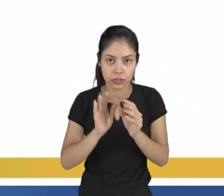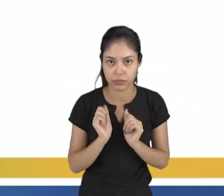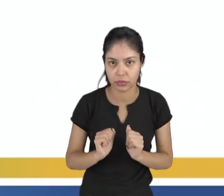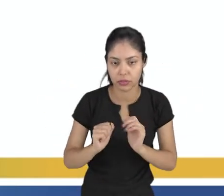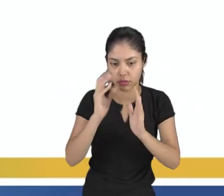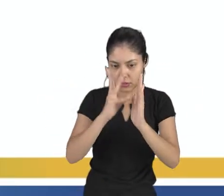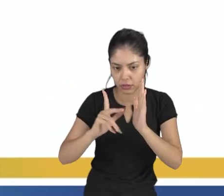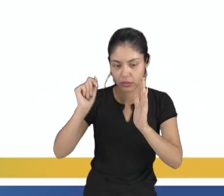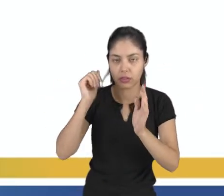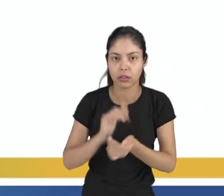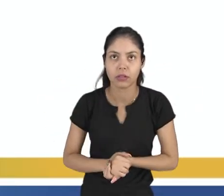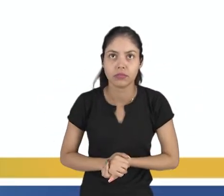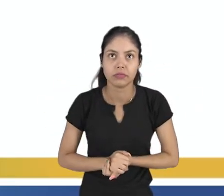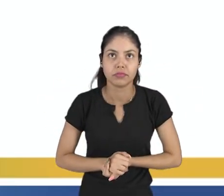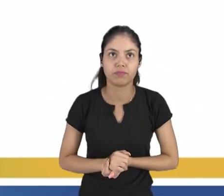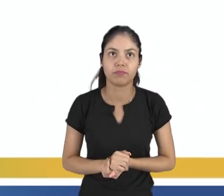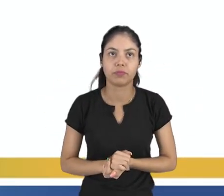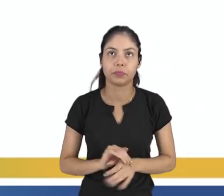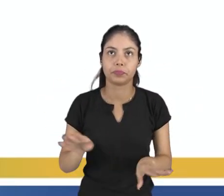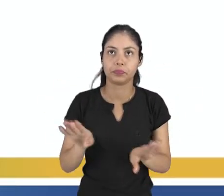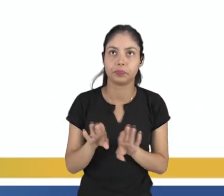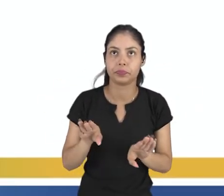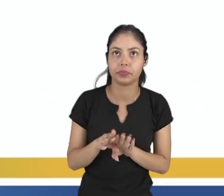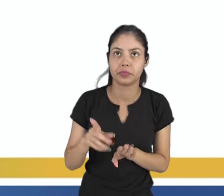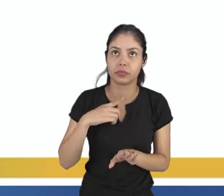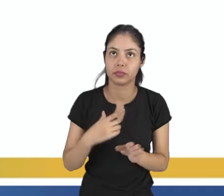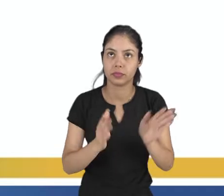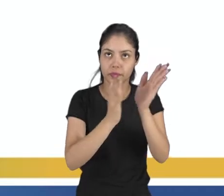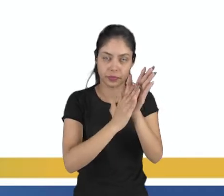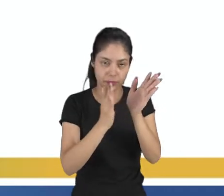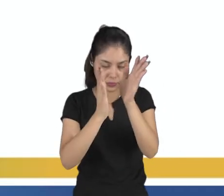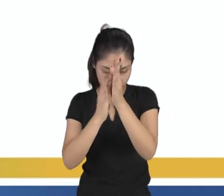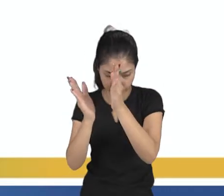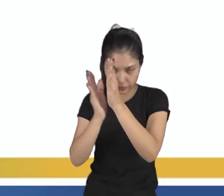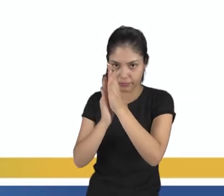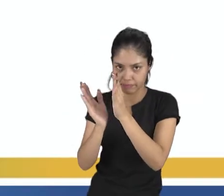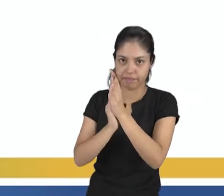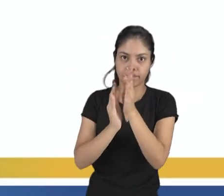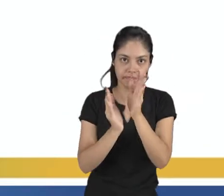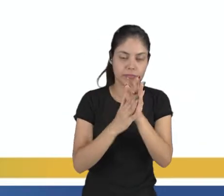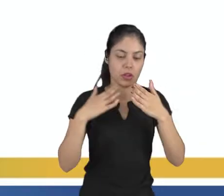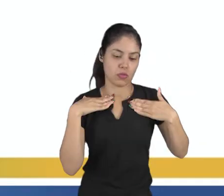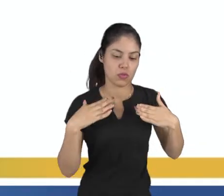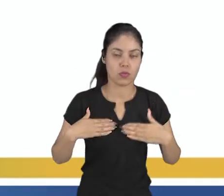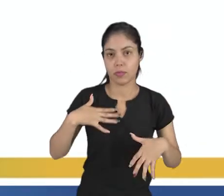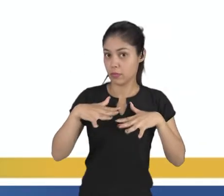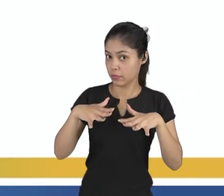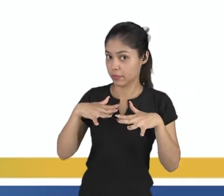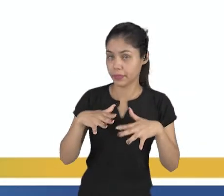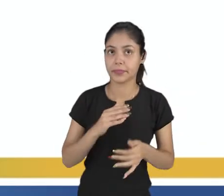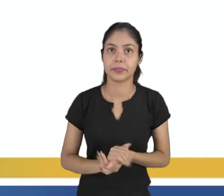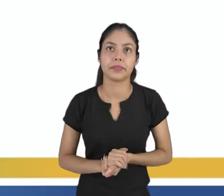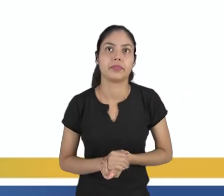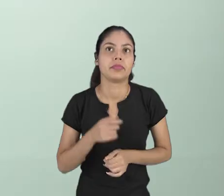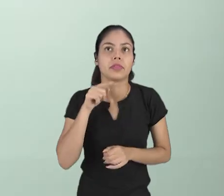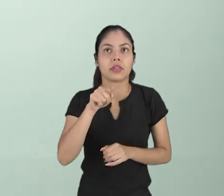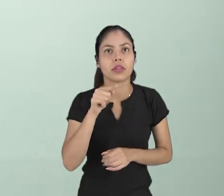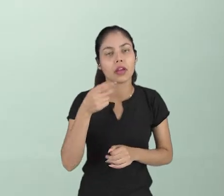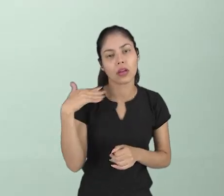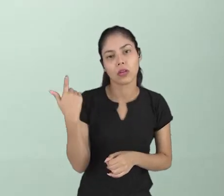ser reproduzidos. E aí a gente começa a ver os homens batendo as mãos, né, nos pés, o corpo em movimento. Então, o que é que